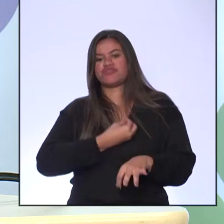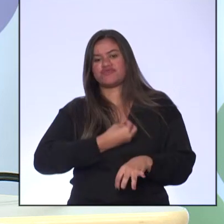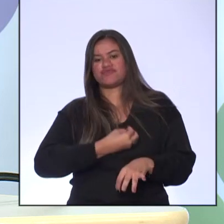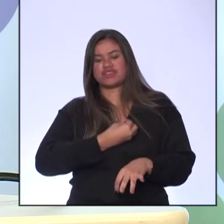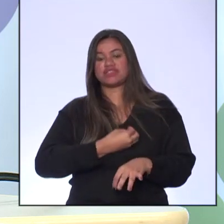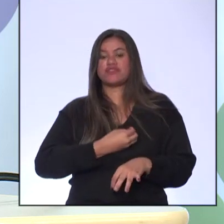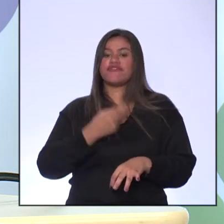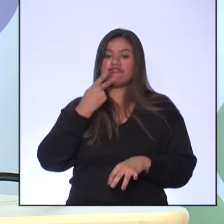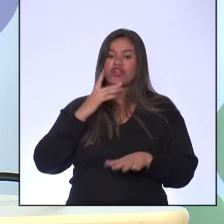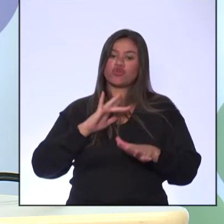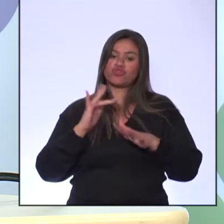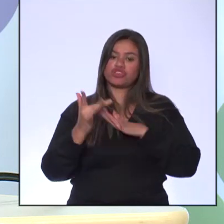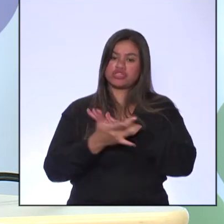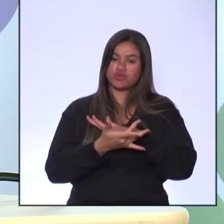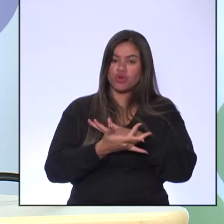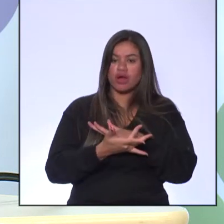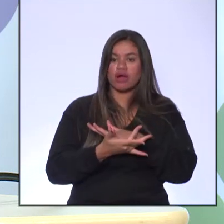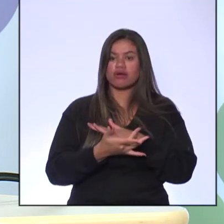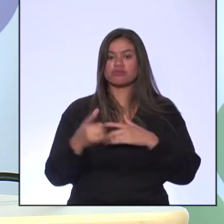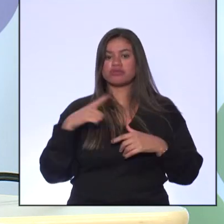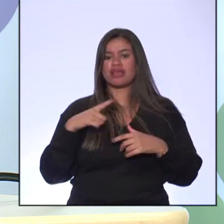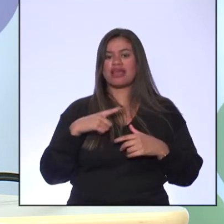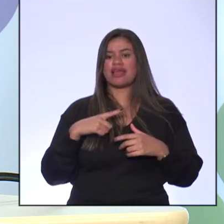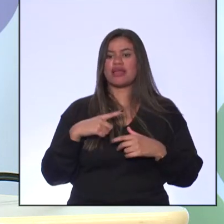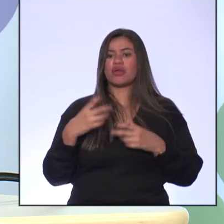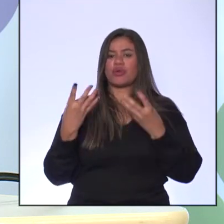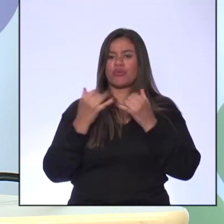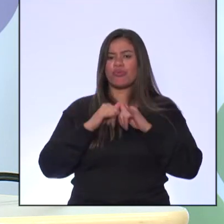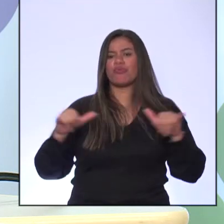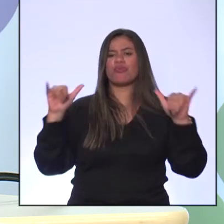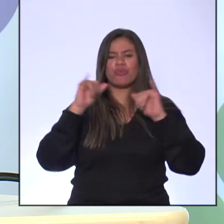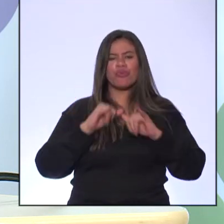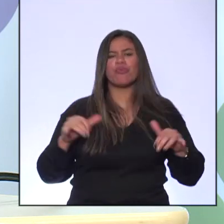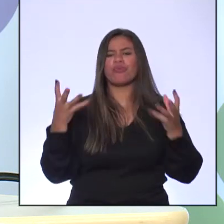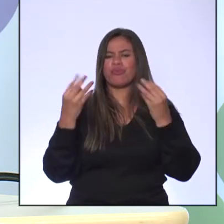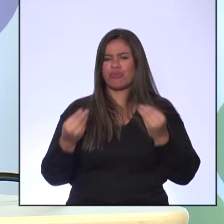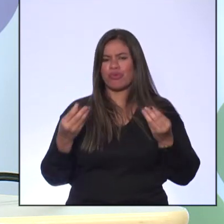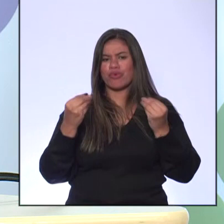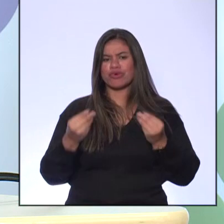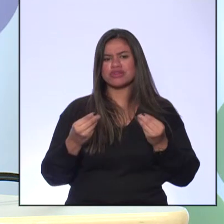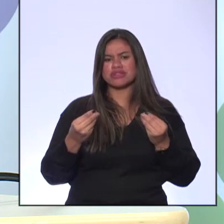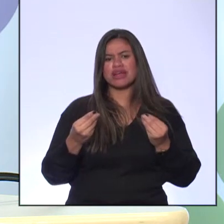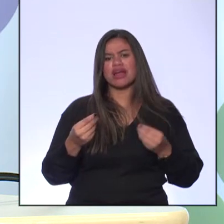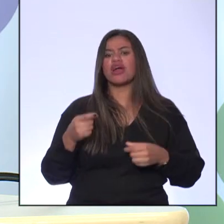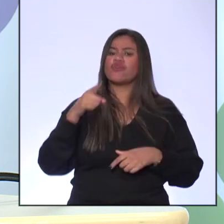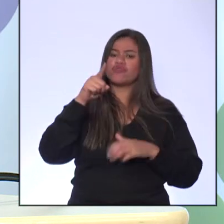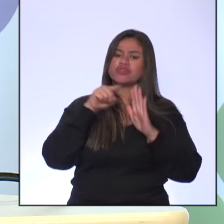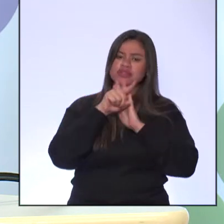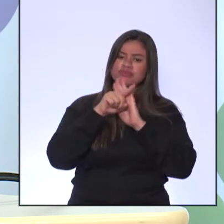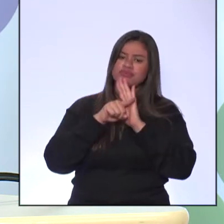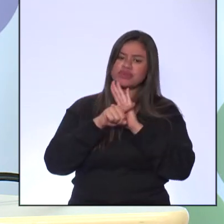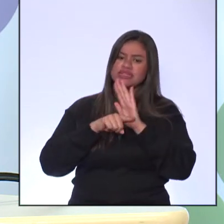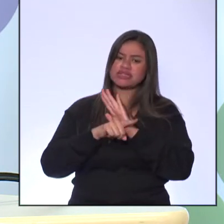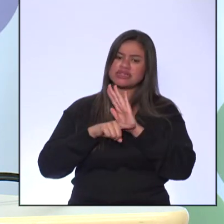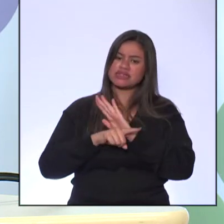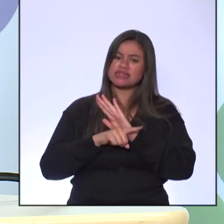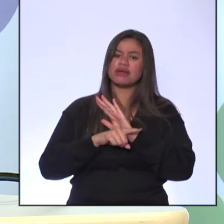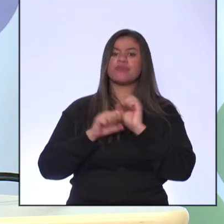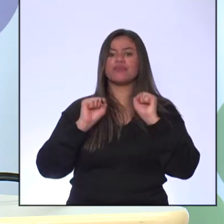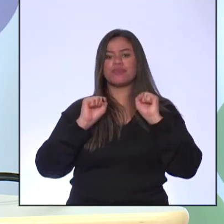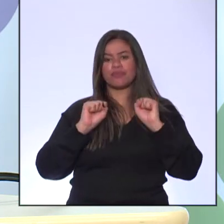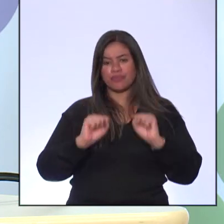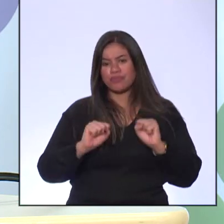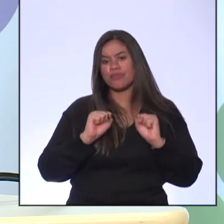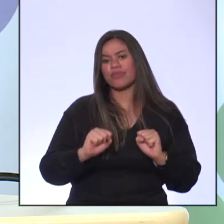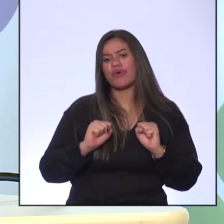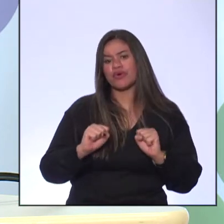tem muitas notícias sobre redes sociais, essa semana especialmente tem bastante coisa. Se vocês pesquisarem, tem informações que vão servir